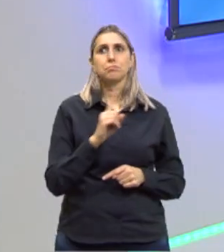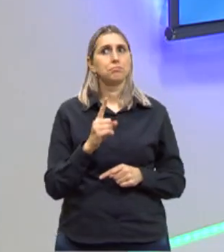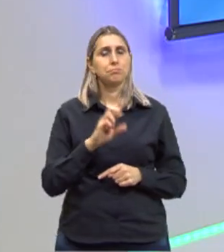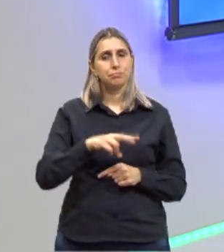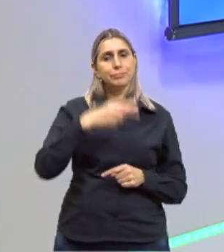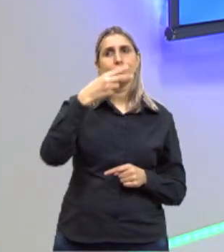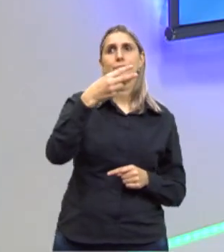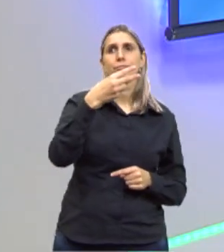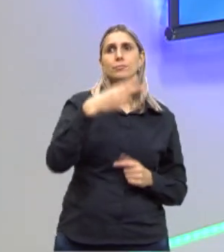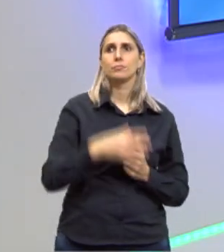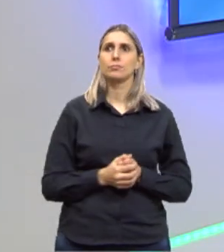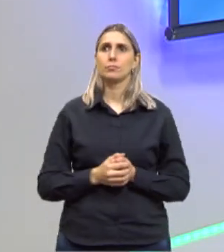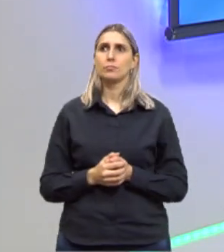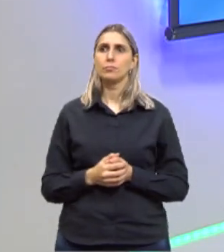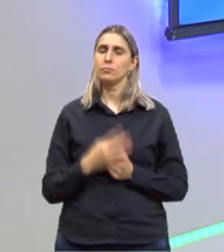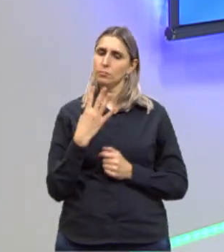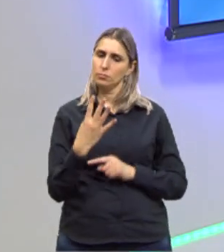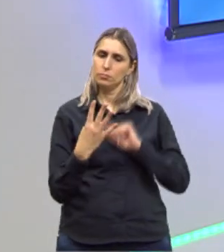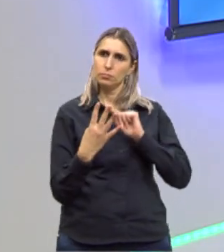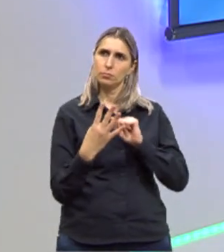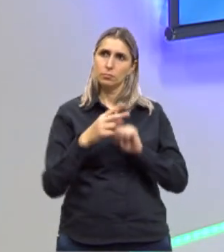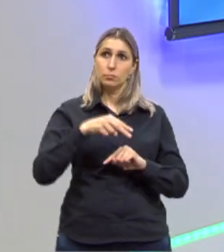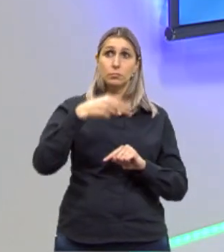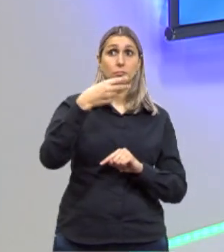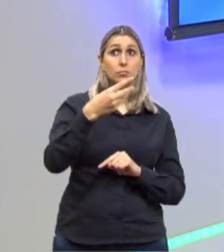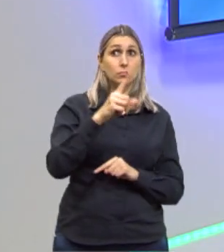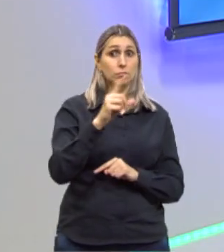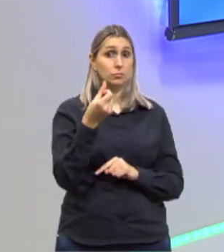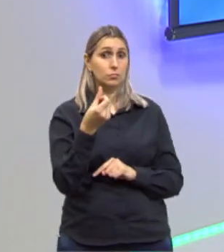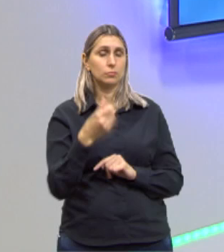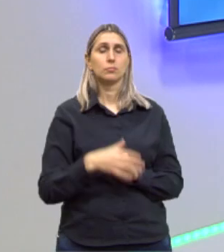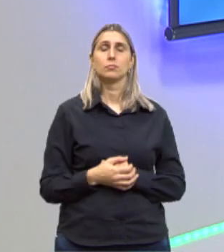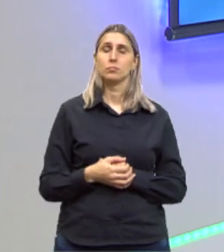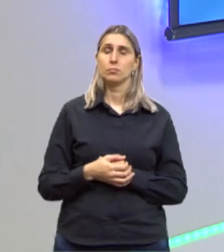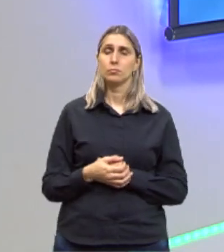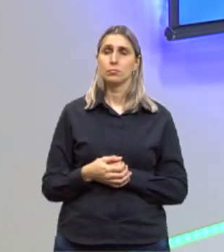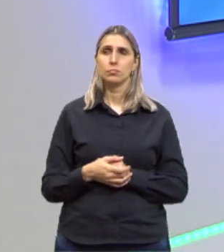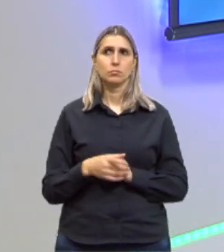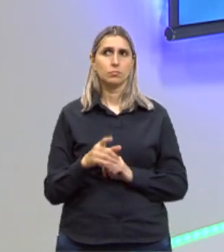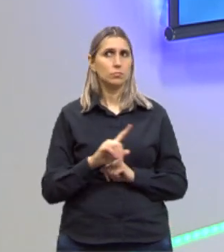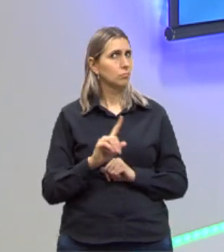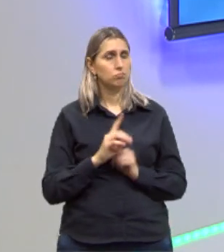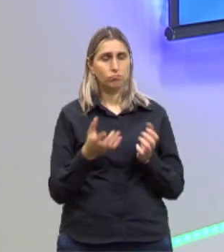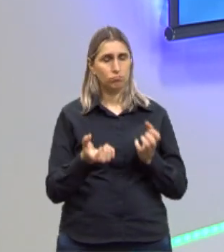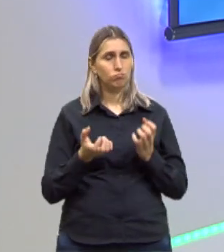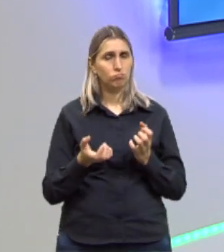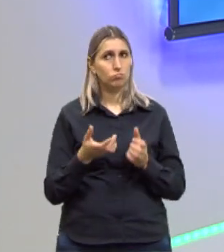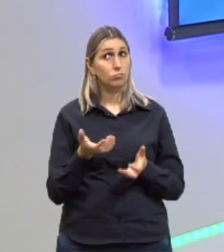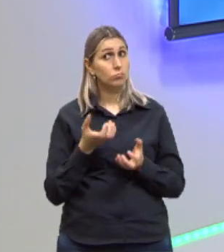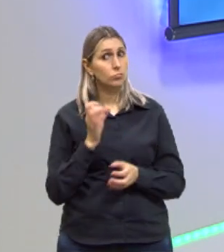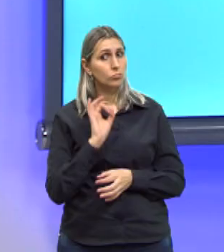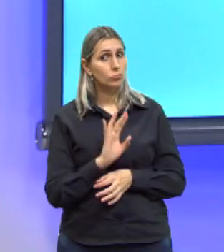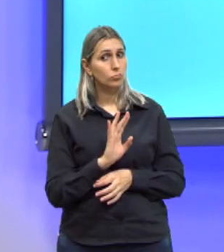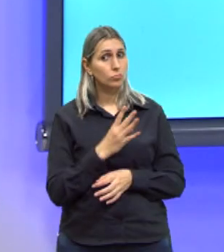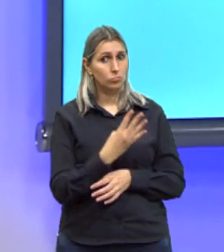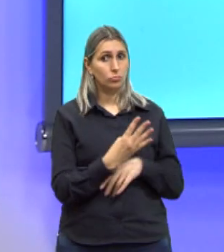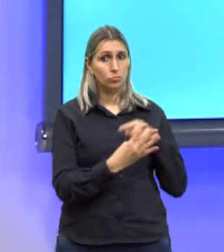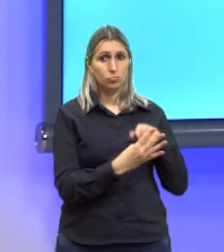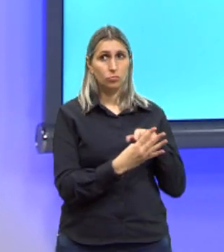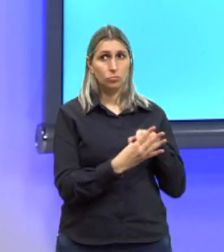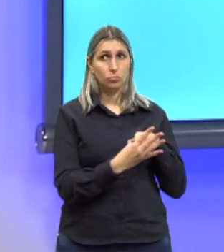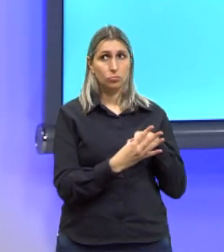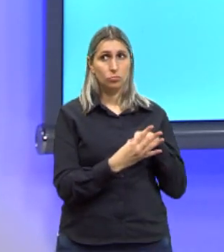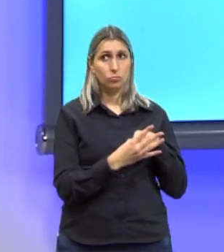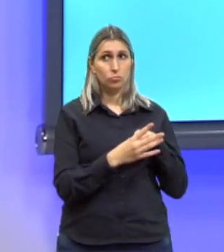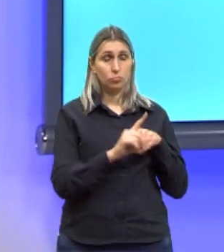quadrado, certo? Porque o 4 ao quadrado vai dar 16. Não é isso que eu quero apenas o 4. Então, o expoente dele